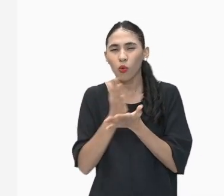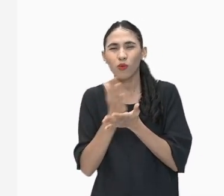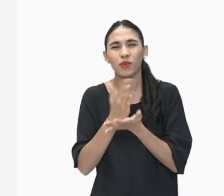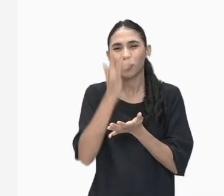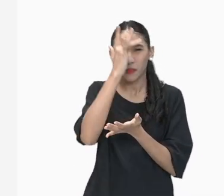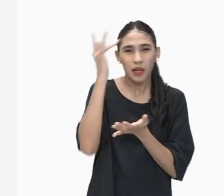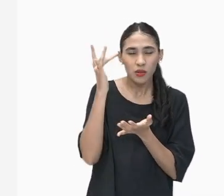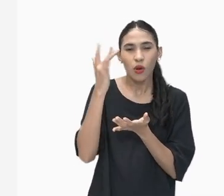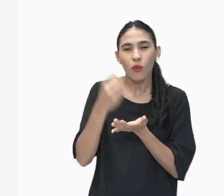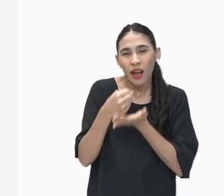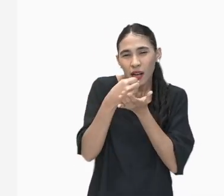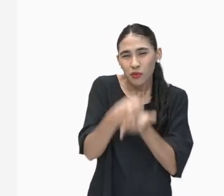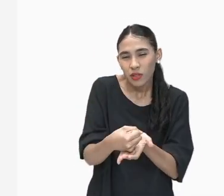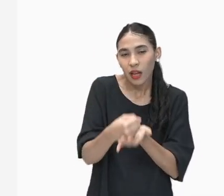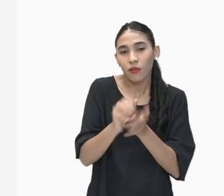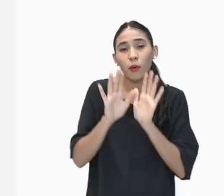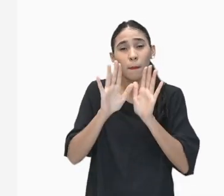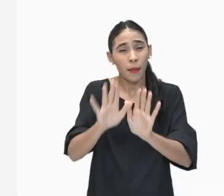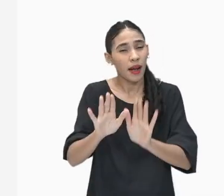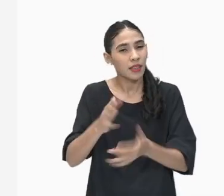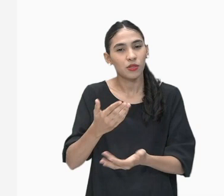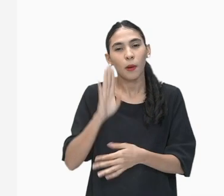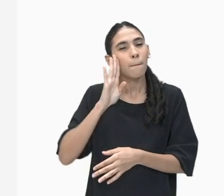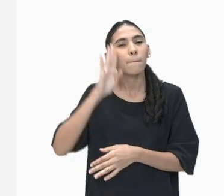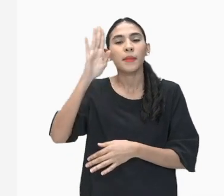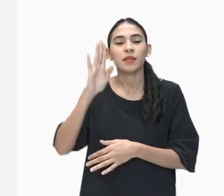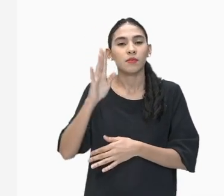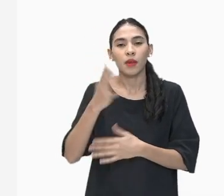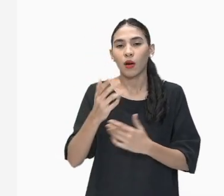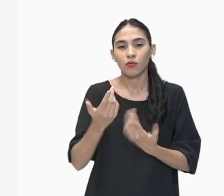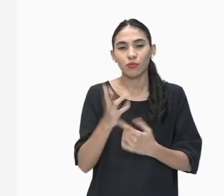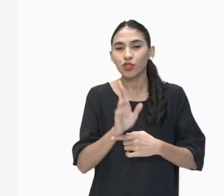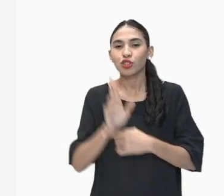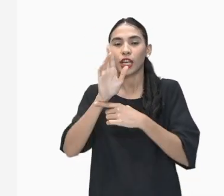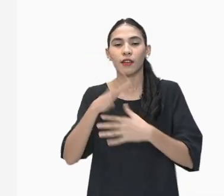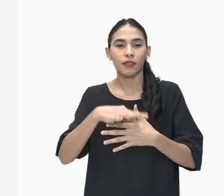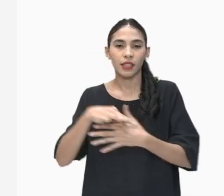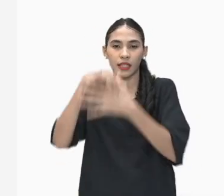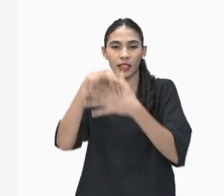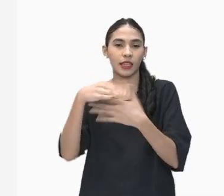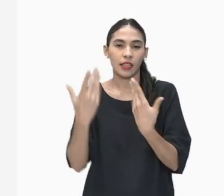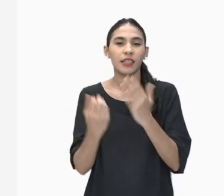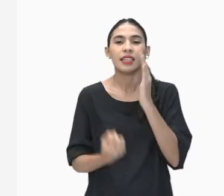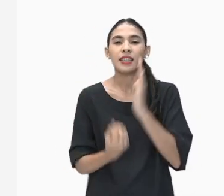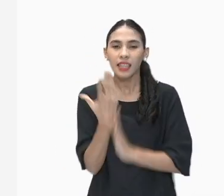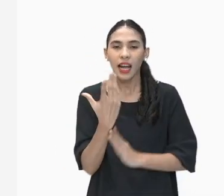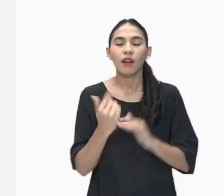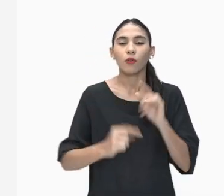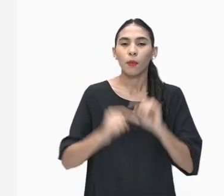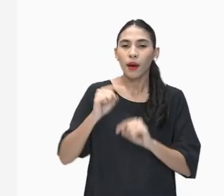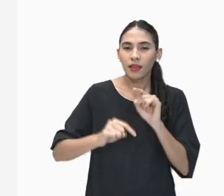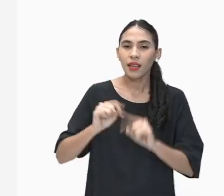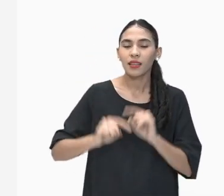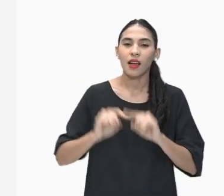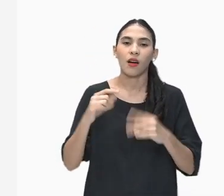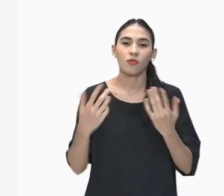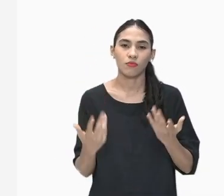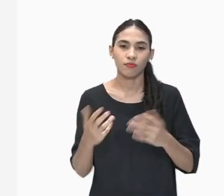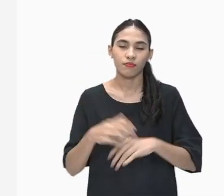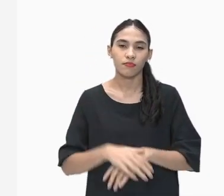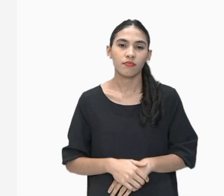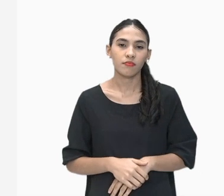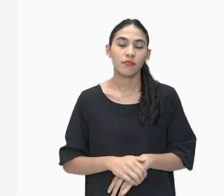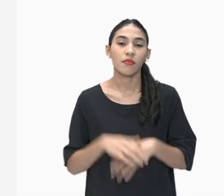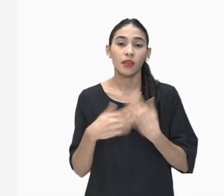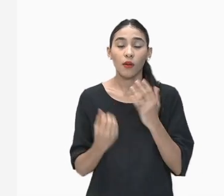eram os aprendizes, né, mas ele era o mestre, era o dono da oficina, era o dono da matéria-prima, e ele